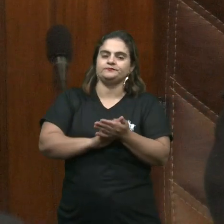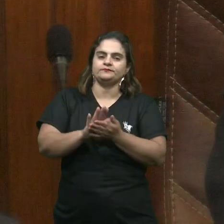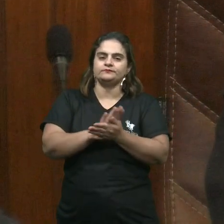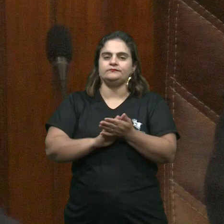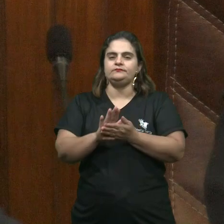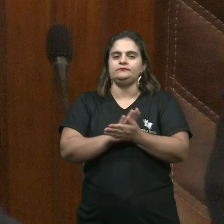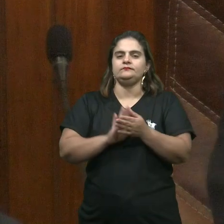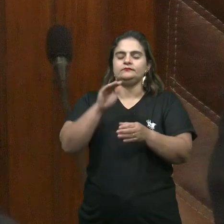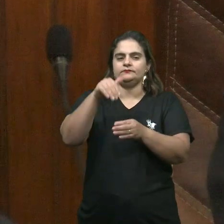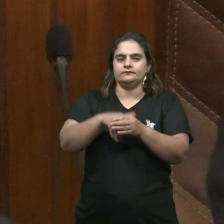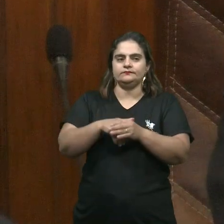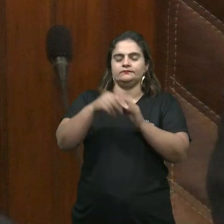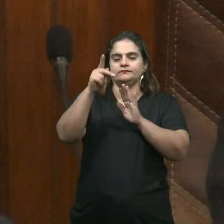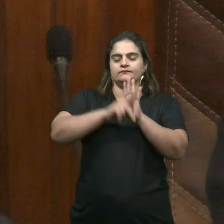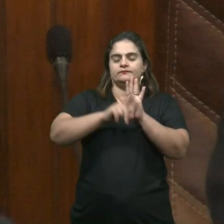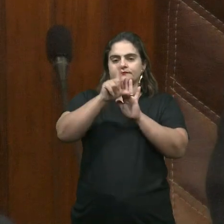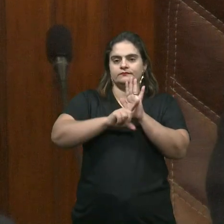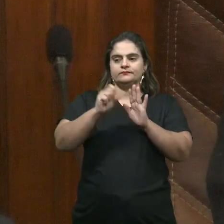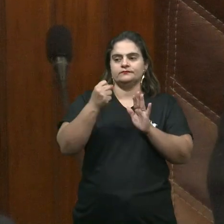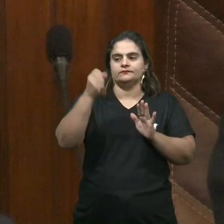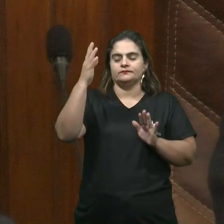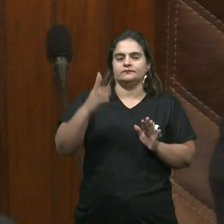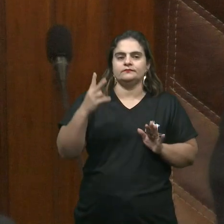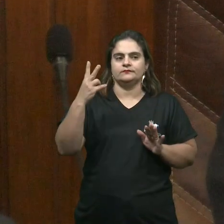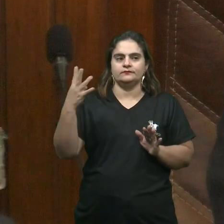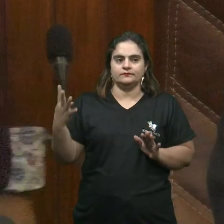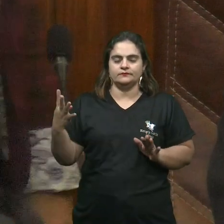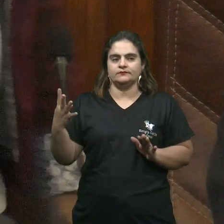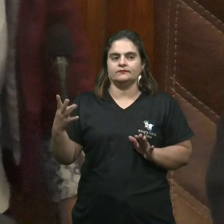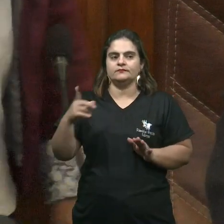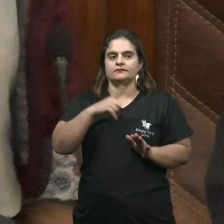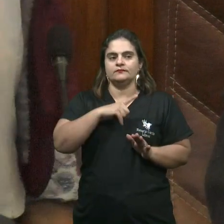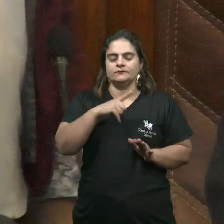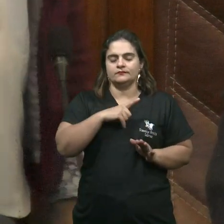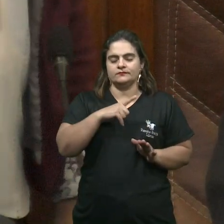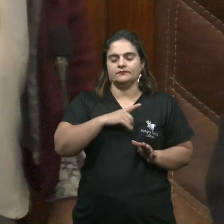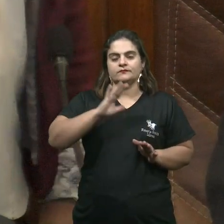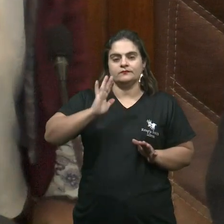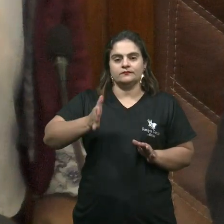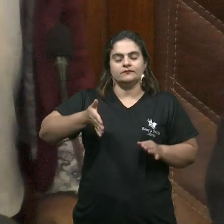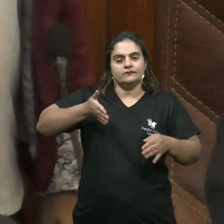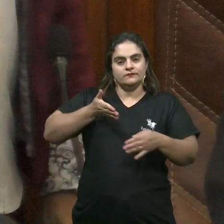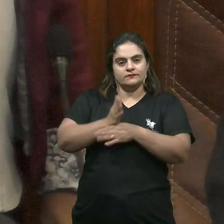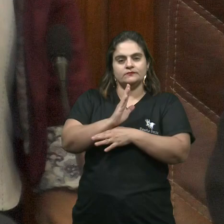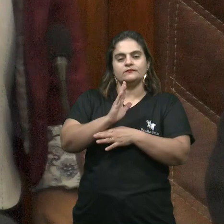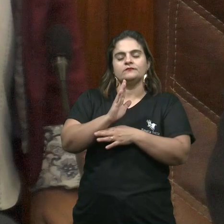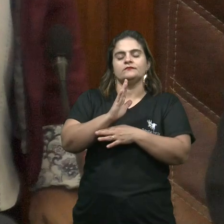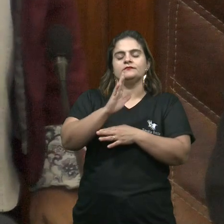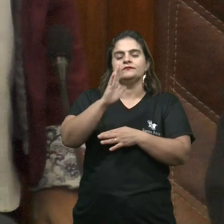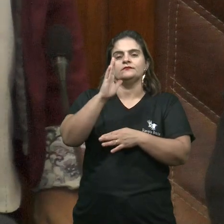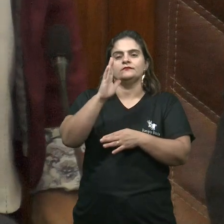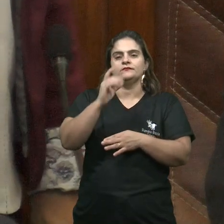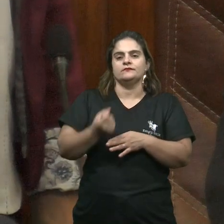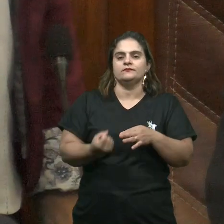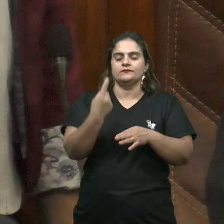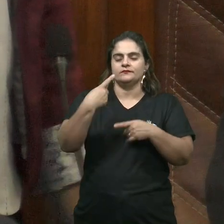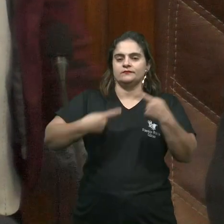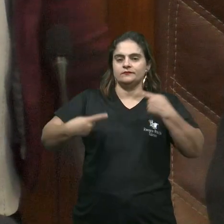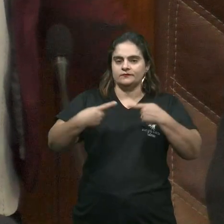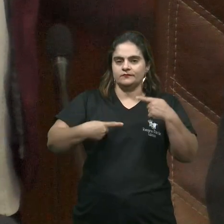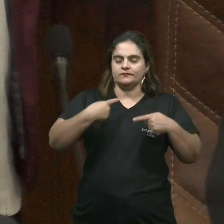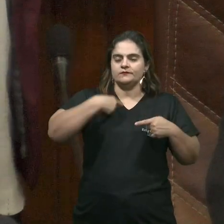certa discussão, está em votação o projeto de lei 88-2024 em globo, na forma vencida em primeiro. O projeto de lei 88-2024 revoga a lei 8